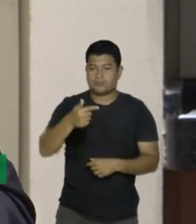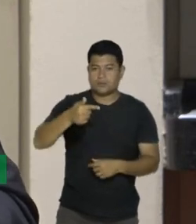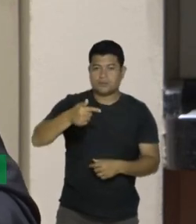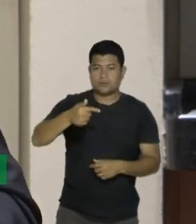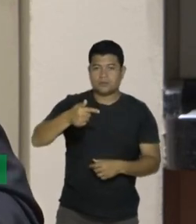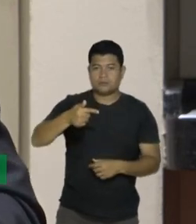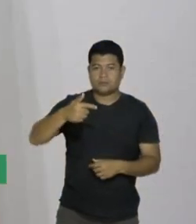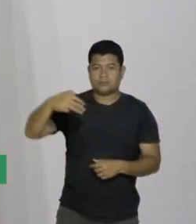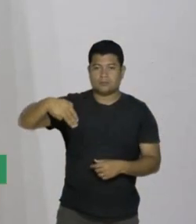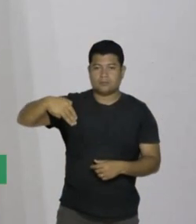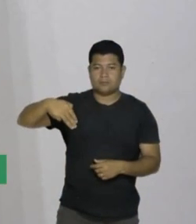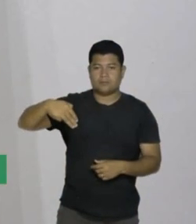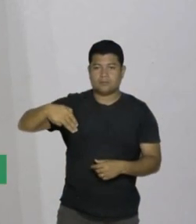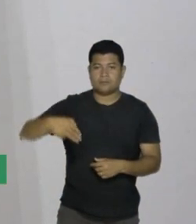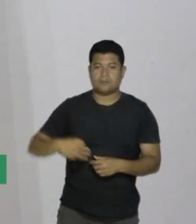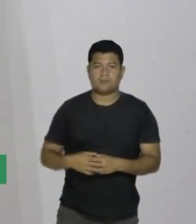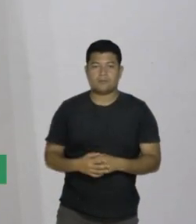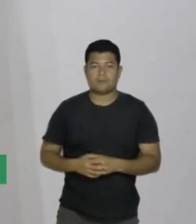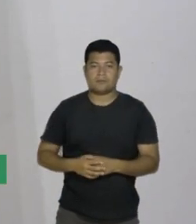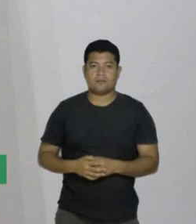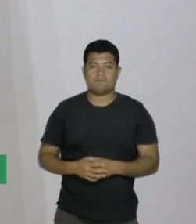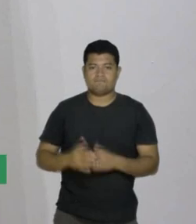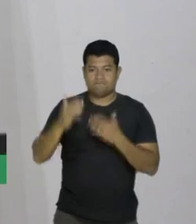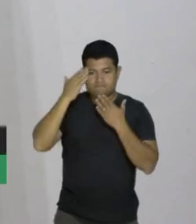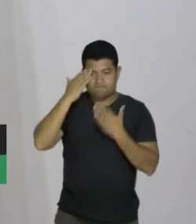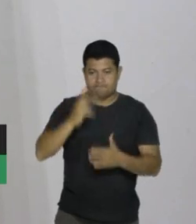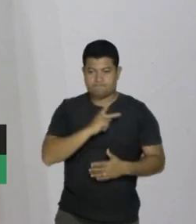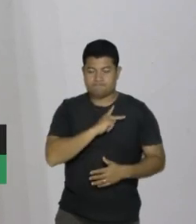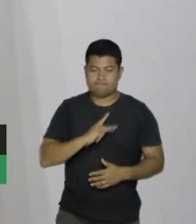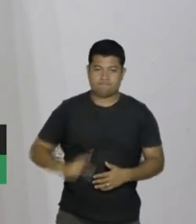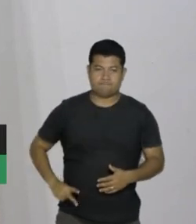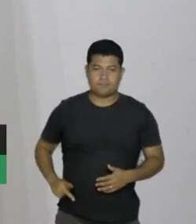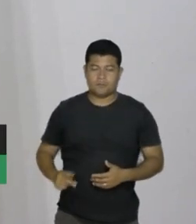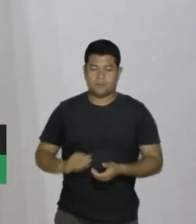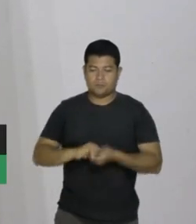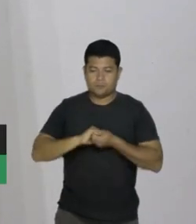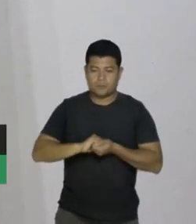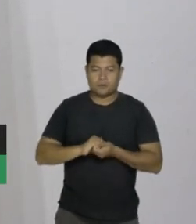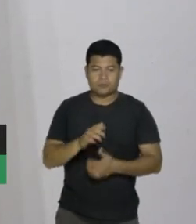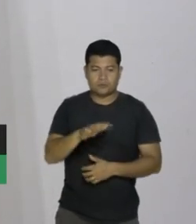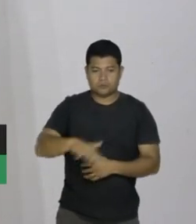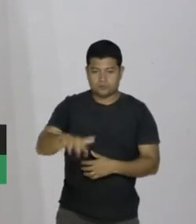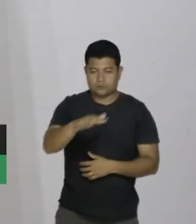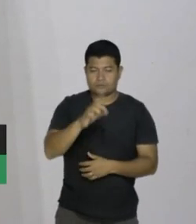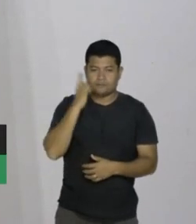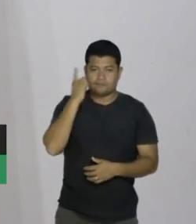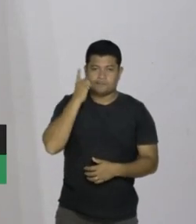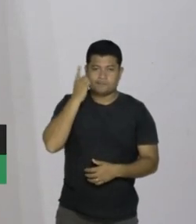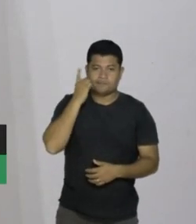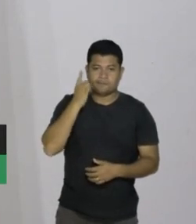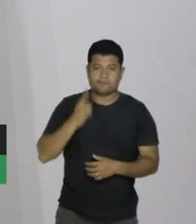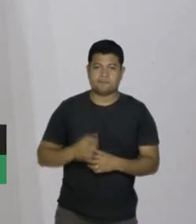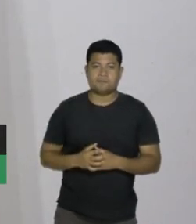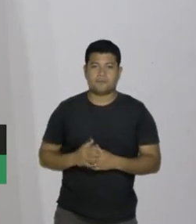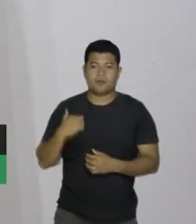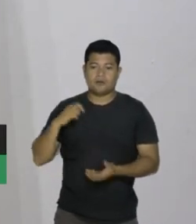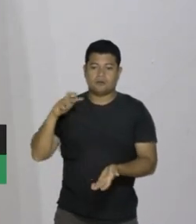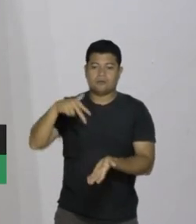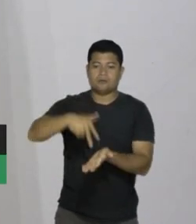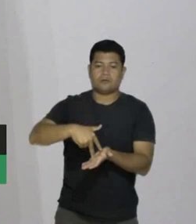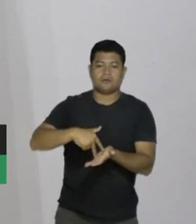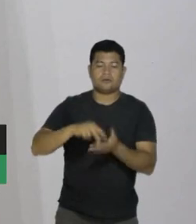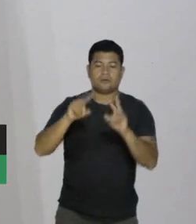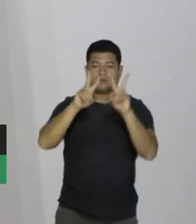minutos Obrigado Presidente quero cumprimentar os colegas Deputados e vem hoje para falar de um assunto que